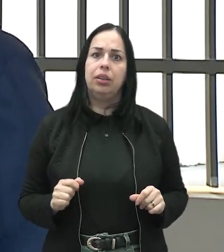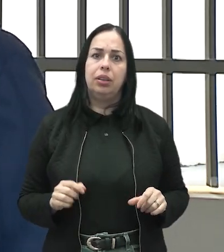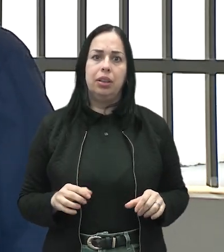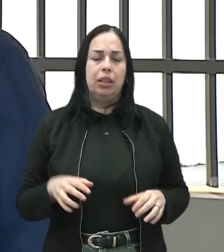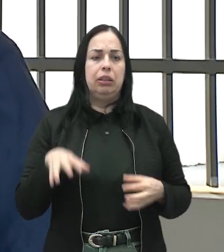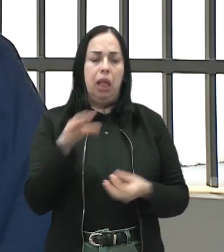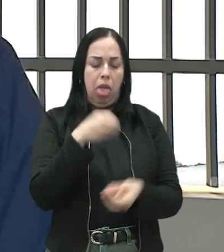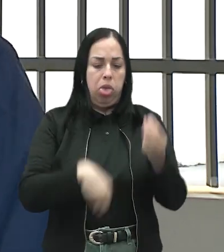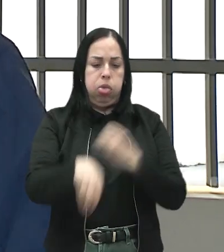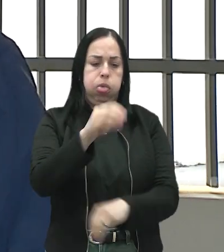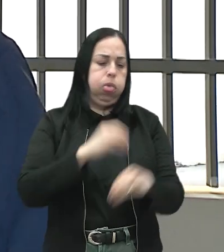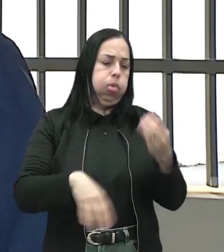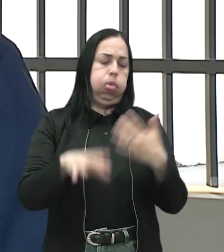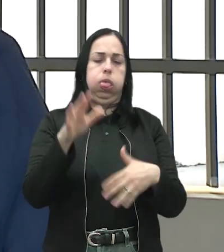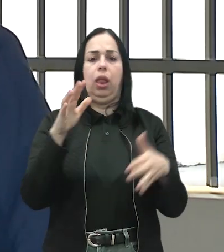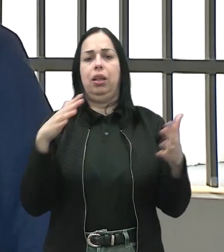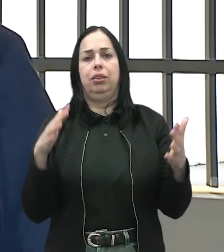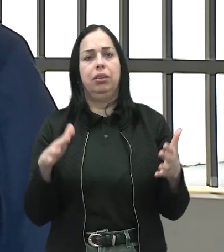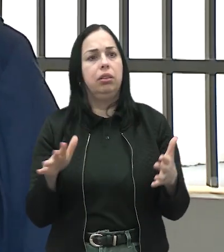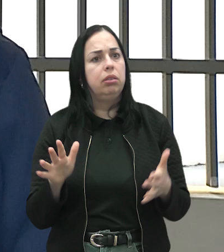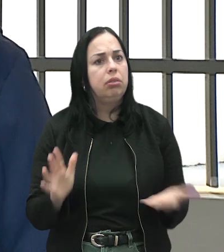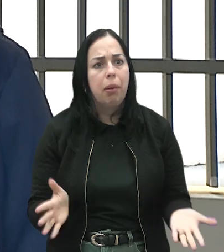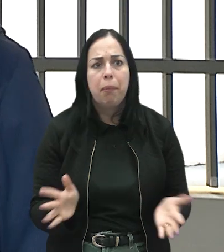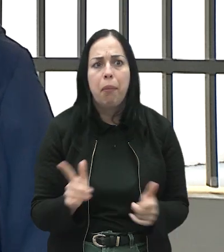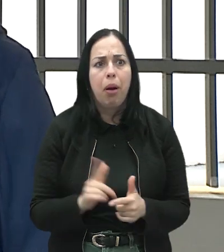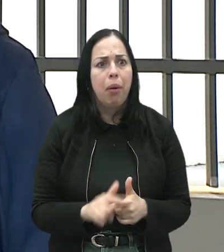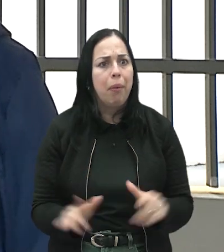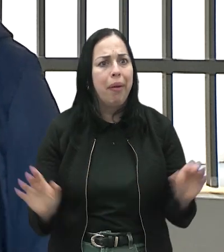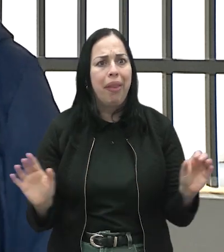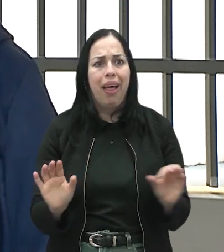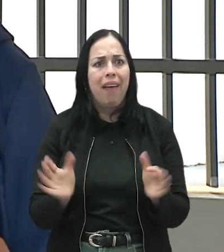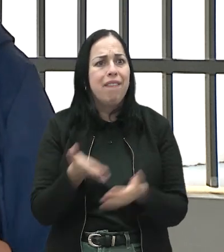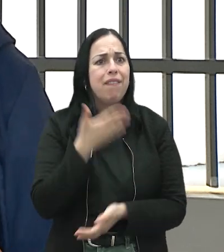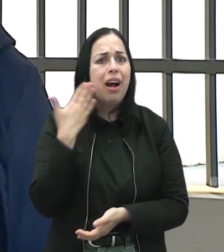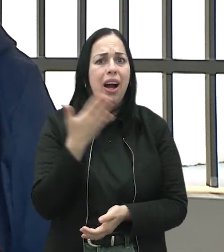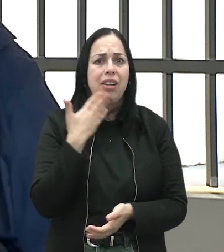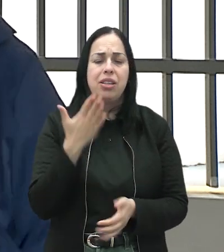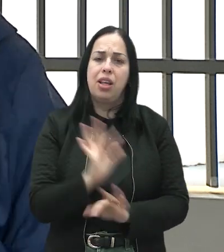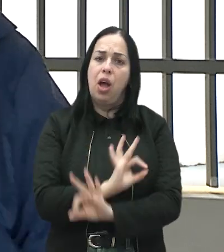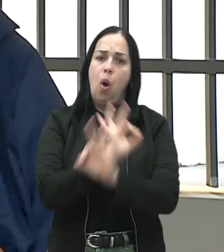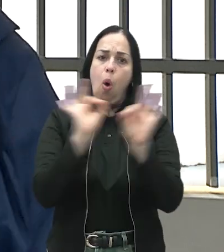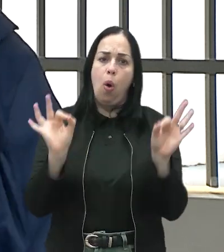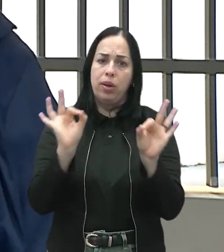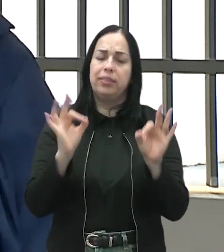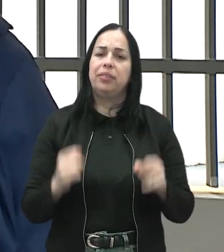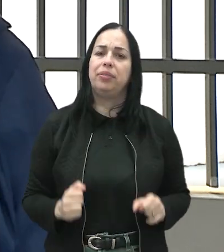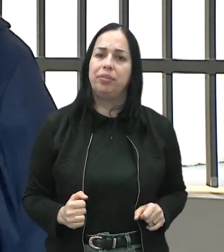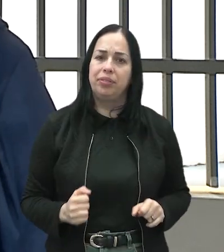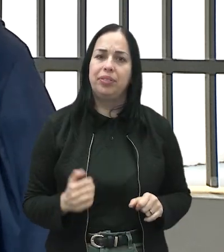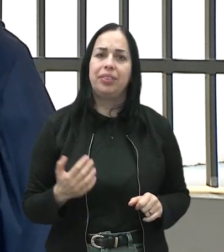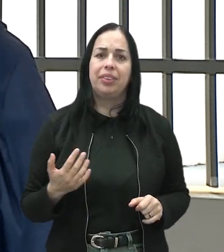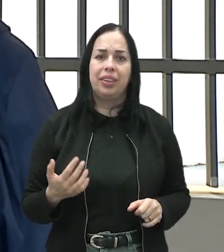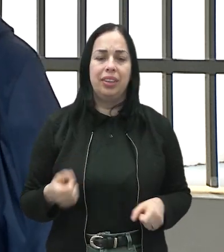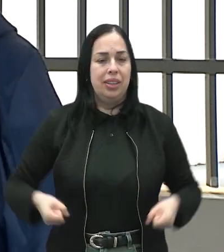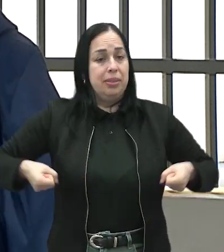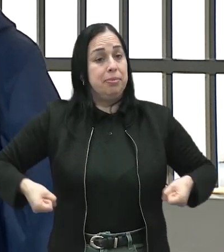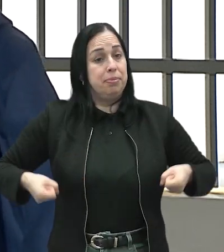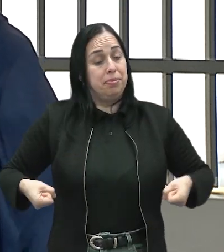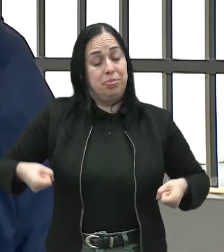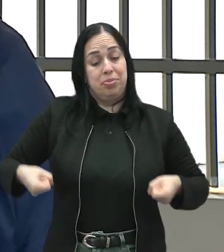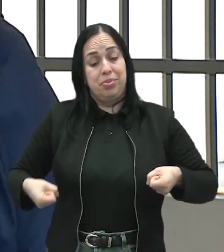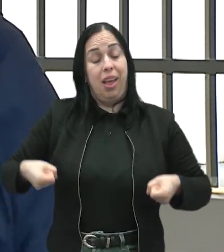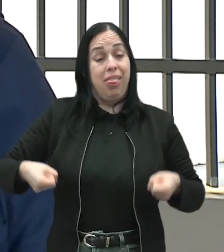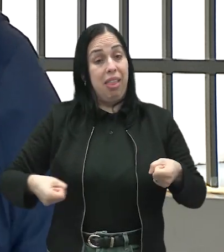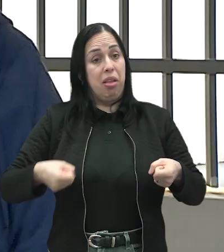ótimo, sem ficar tudo misturado. Não dá trabalho nenhum. Eu acho ótimo isso daí.